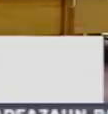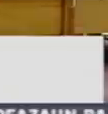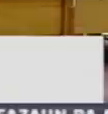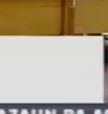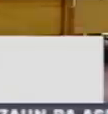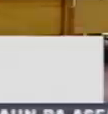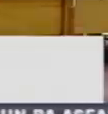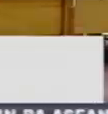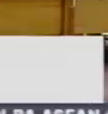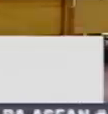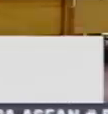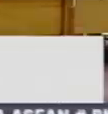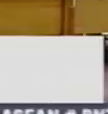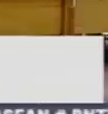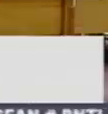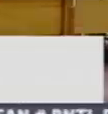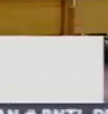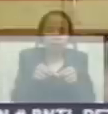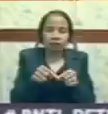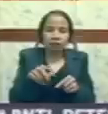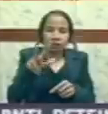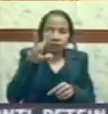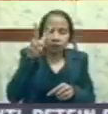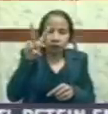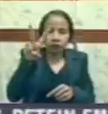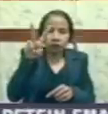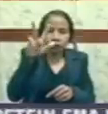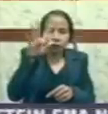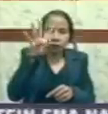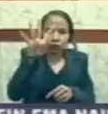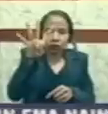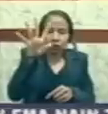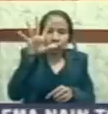E a tabela inicial 243 de ponto